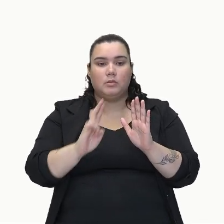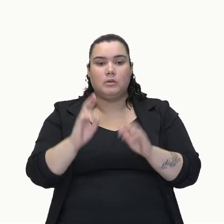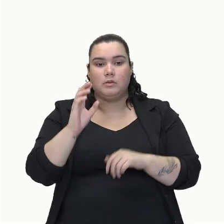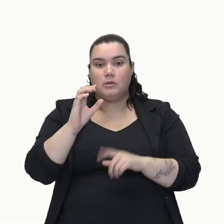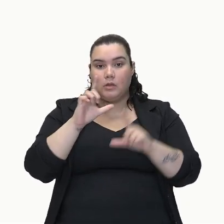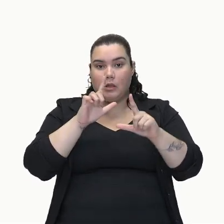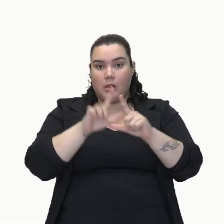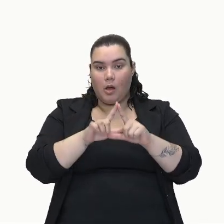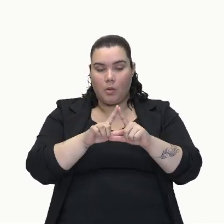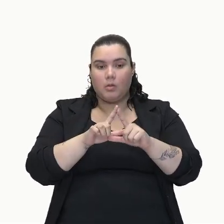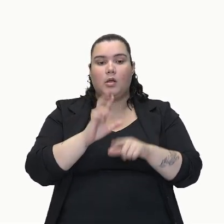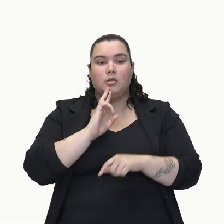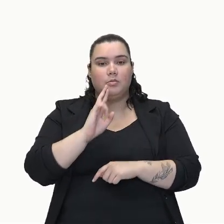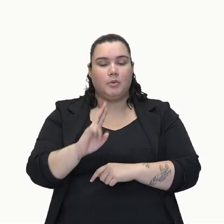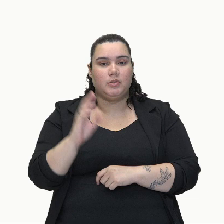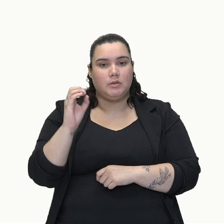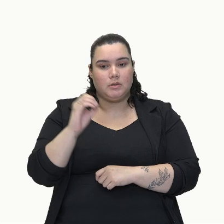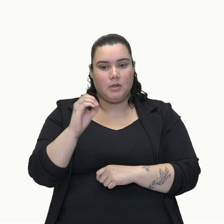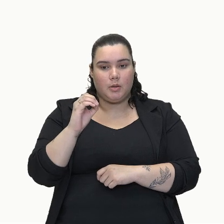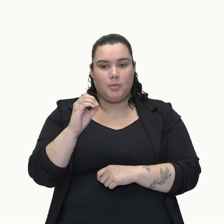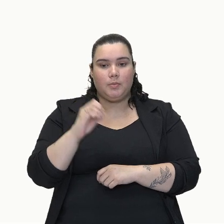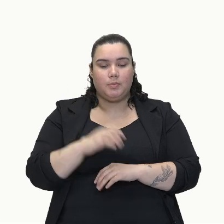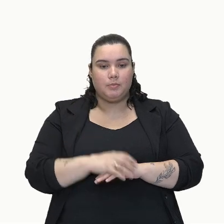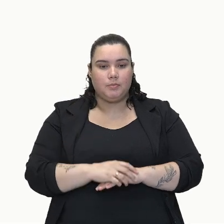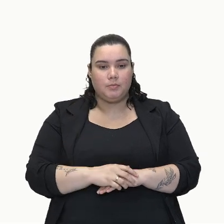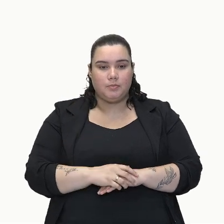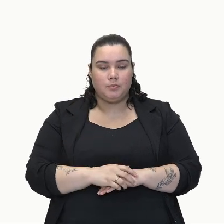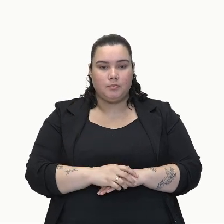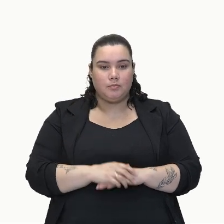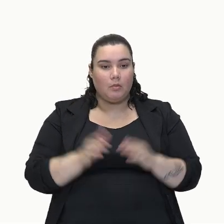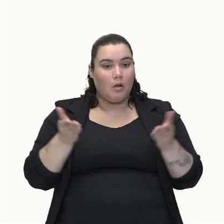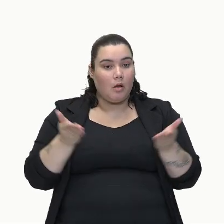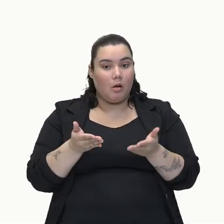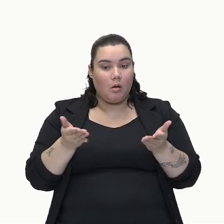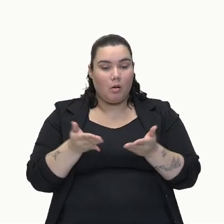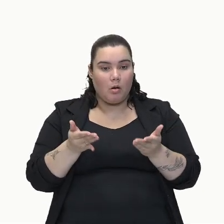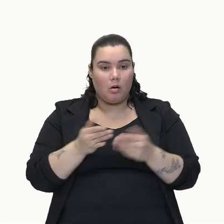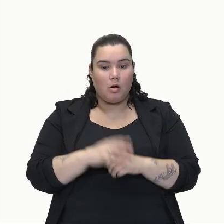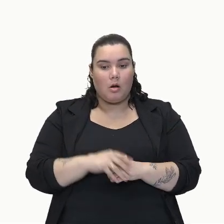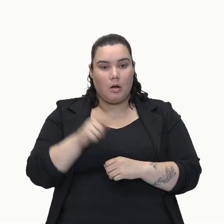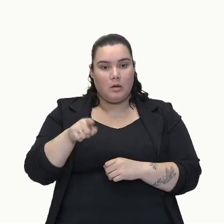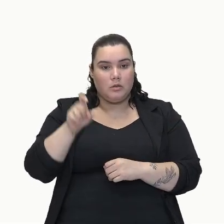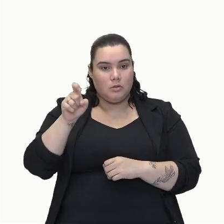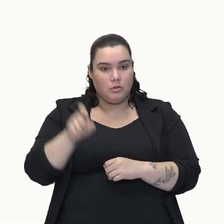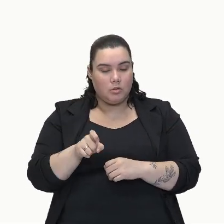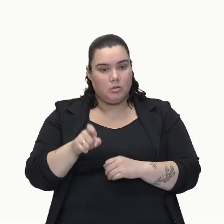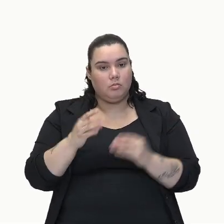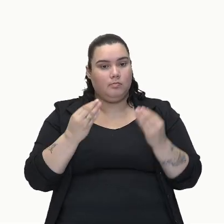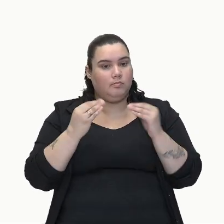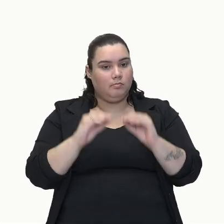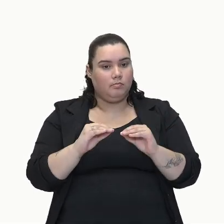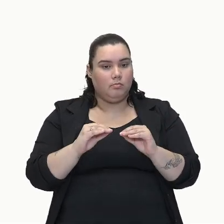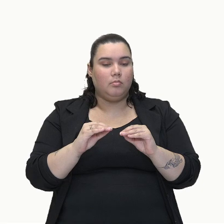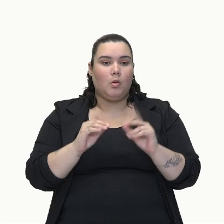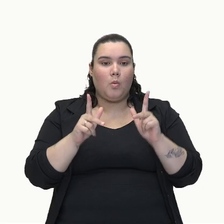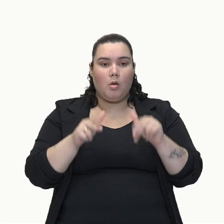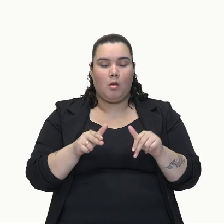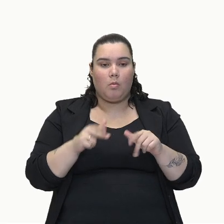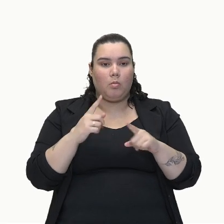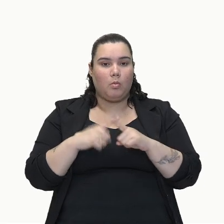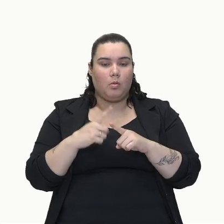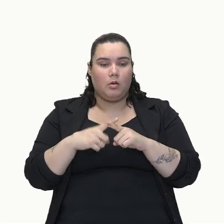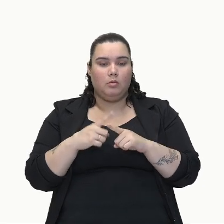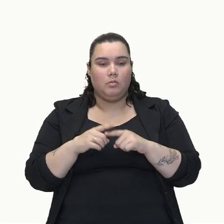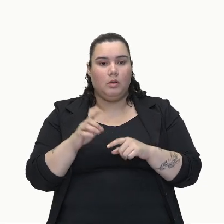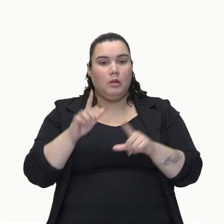0. Então, o nosso delta é igual a 0. Agora, o valor de x ele vai ser igual. Por quê?